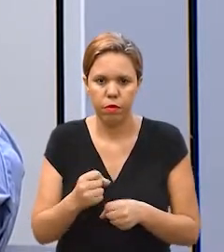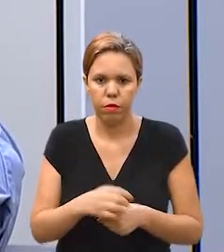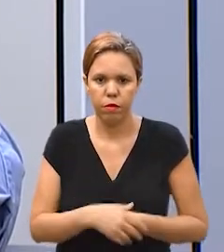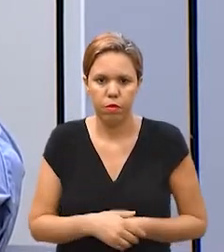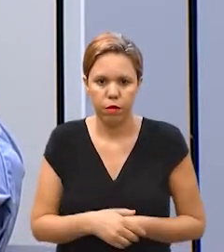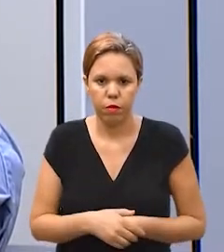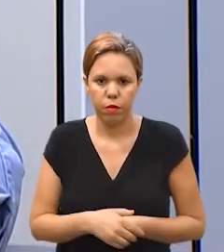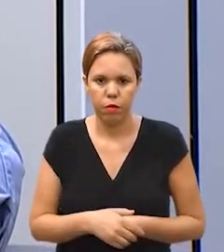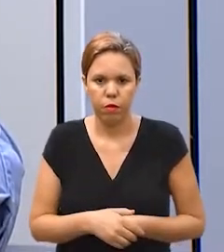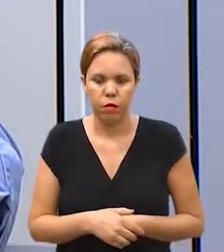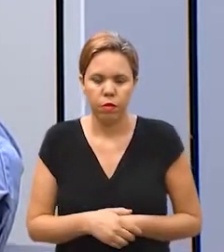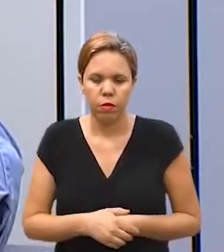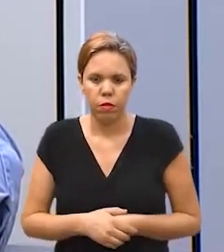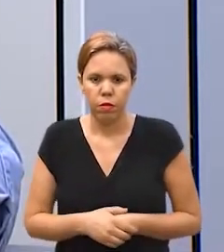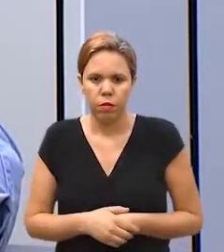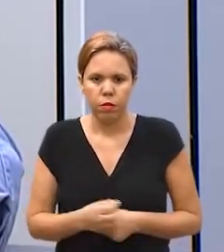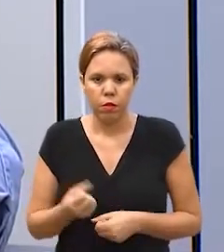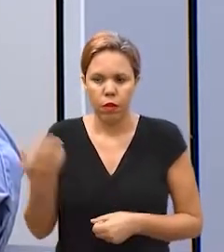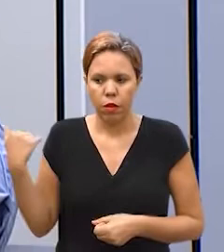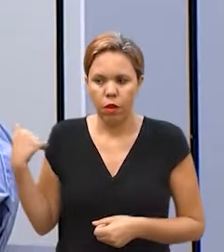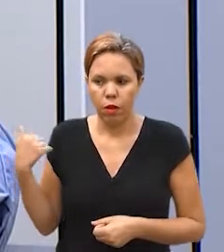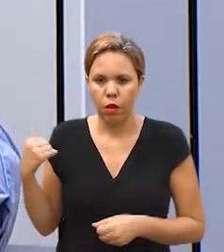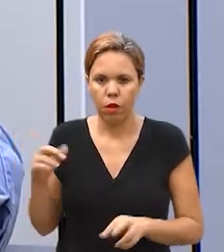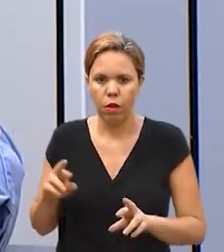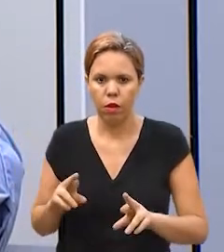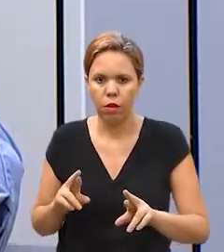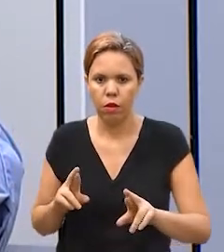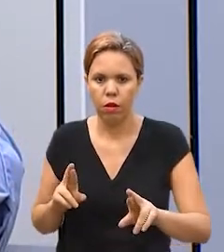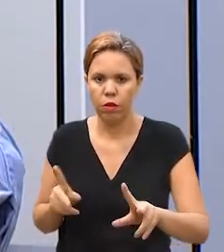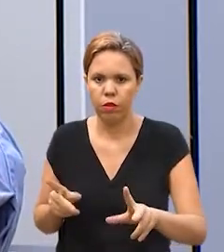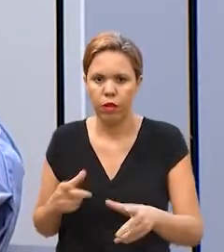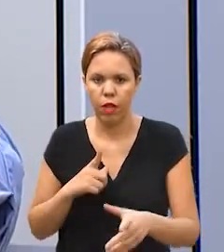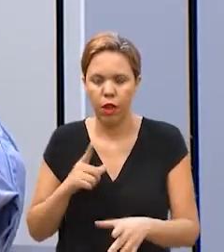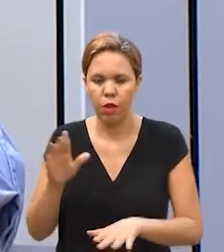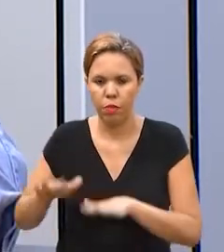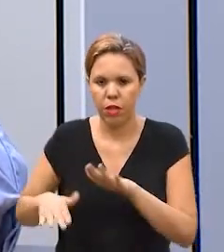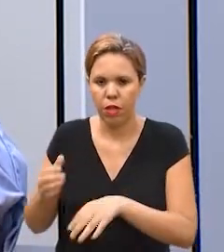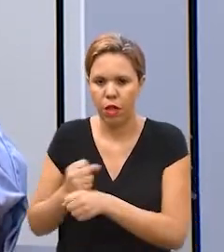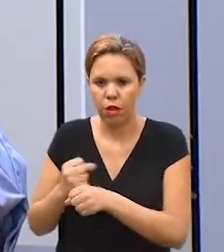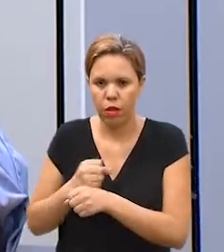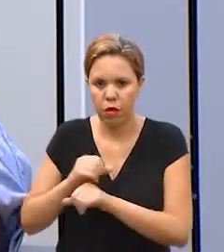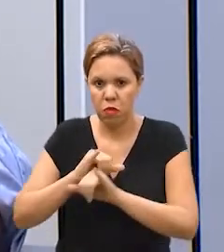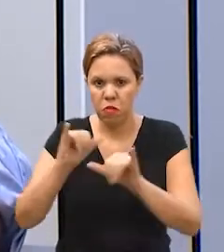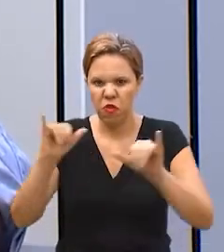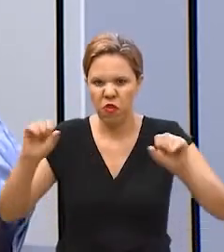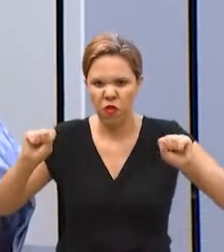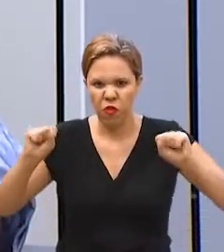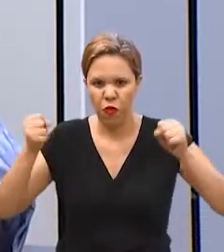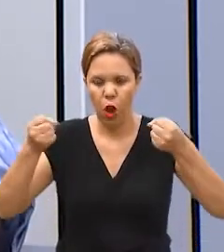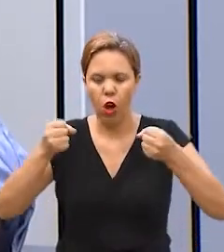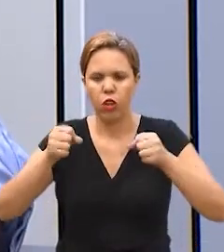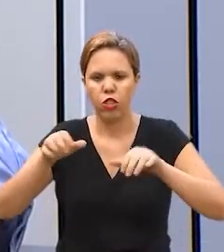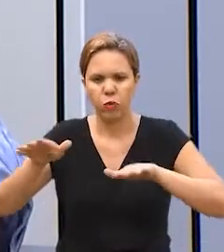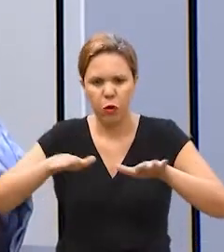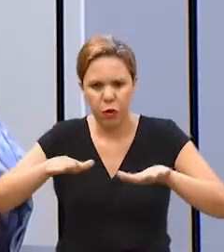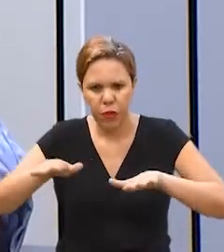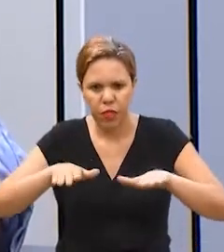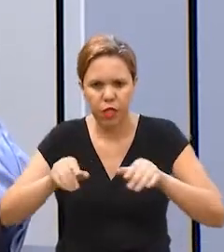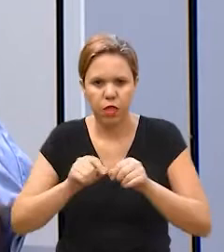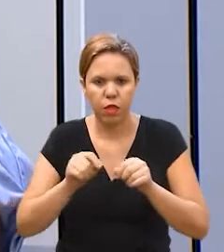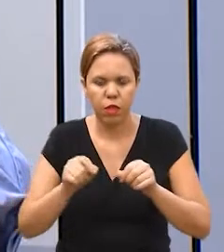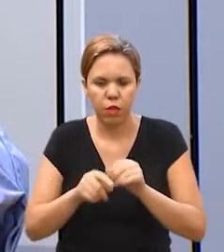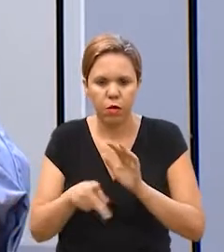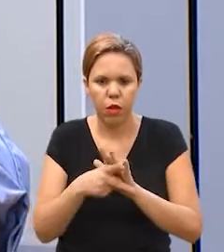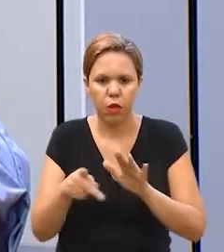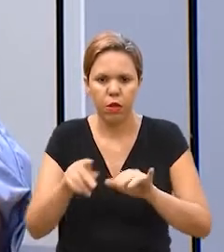determinada intensidade, em outros anos outra, né? Teve um determinado ano que houve uma campanha muito forte de mobilização, inclusive